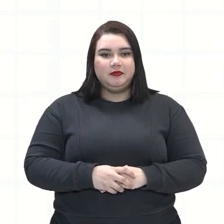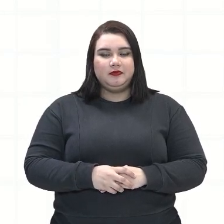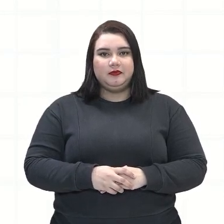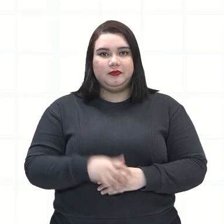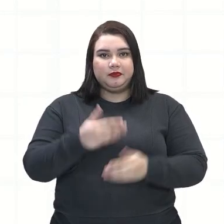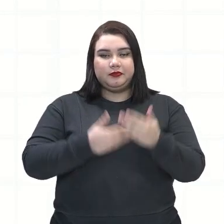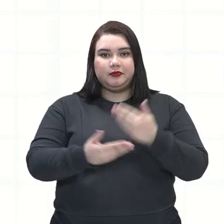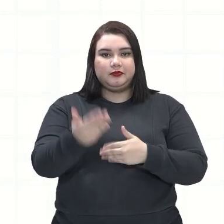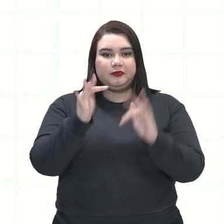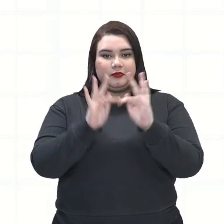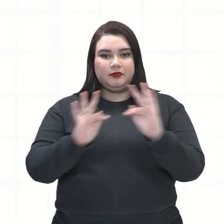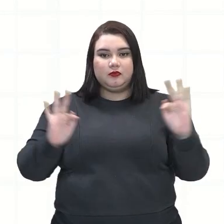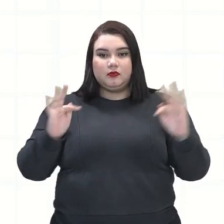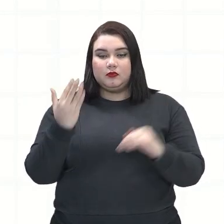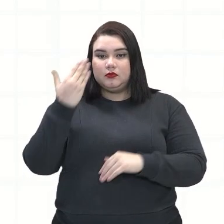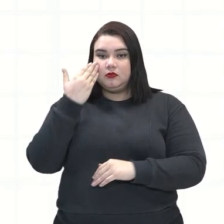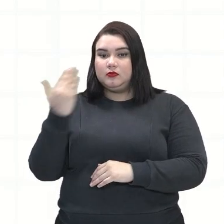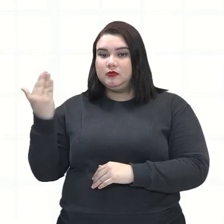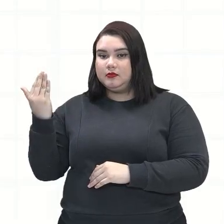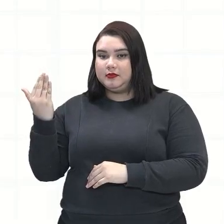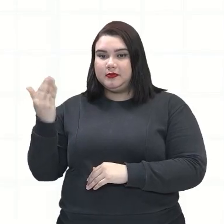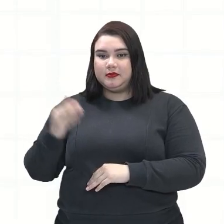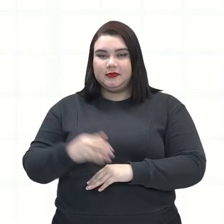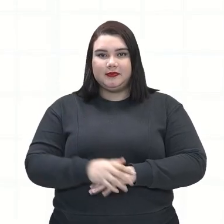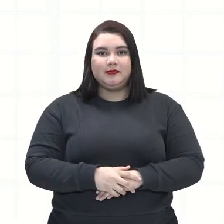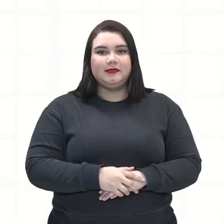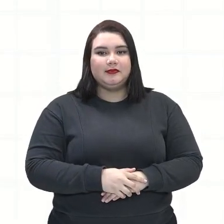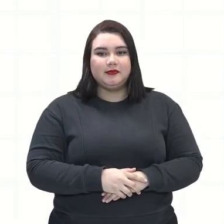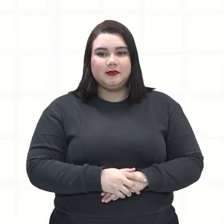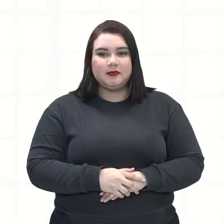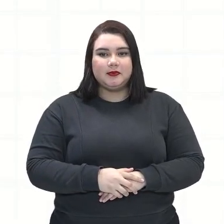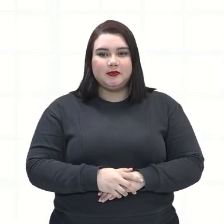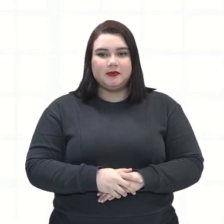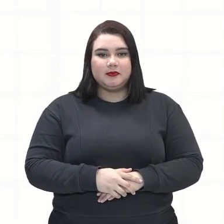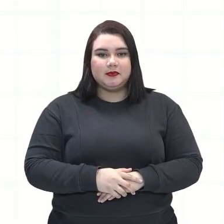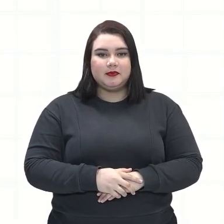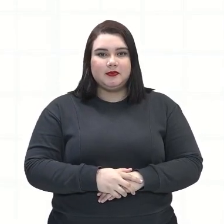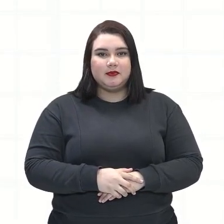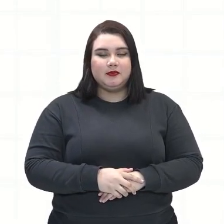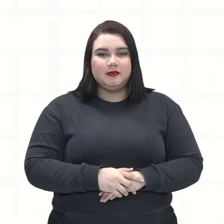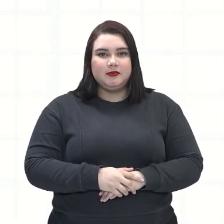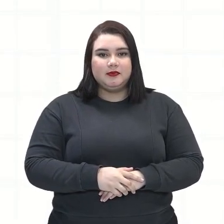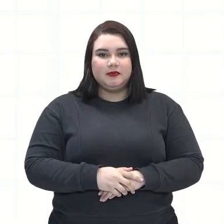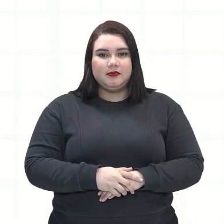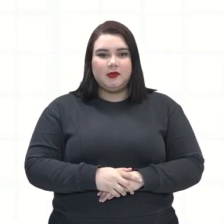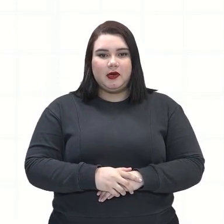She hugged her children with so much love and affection.